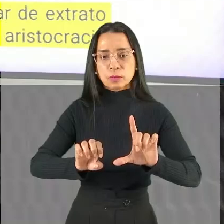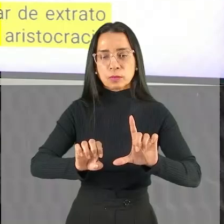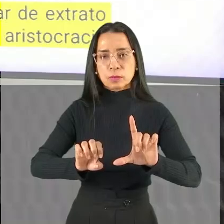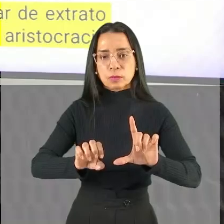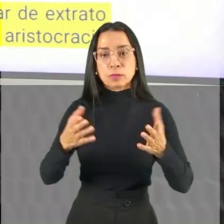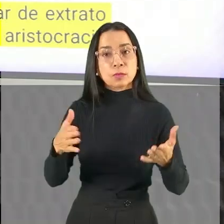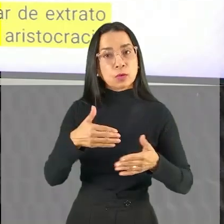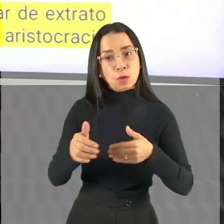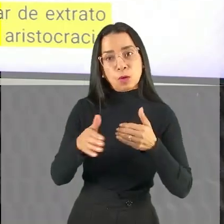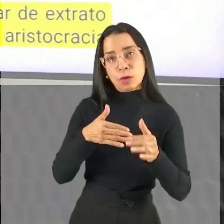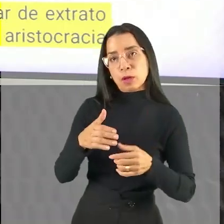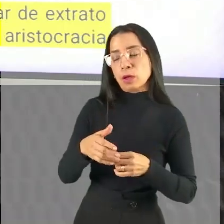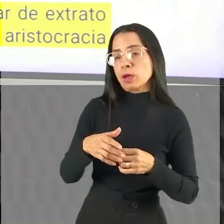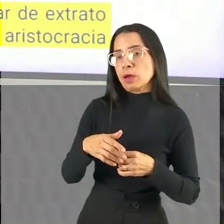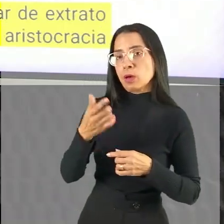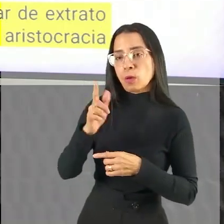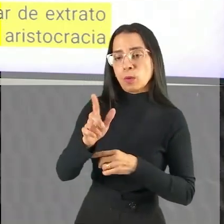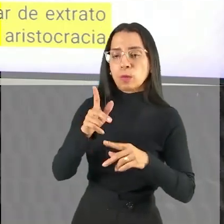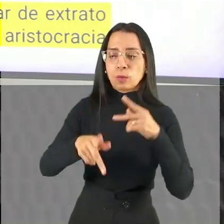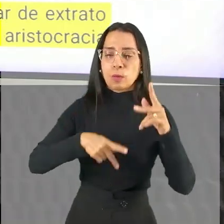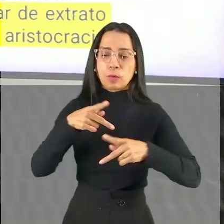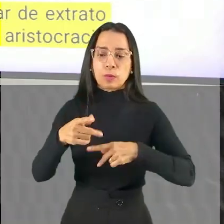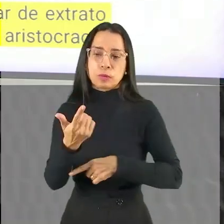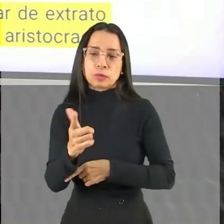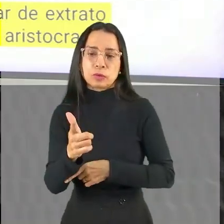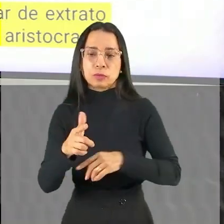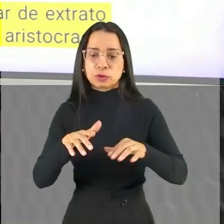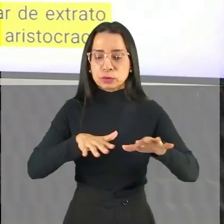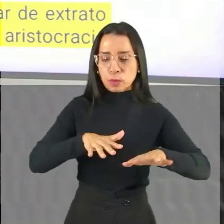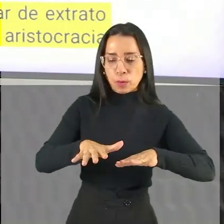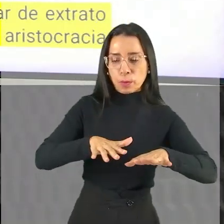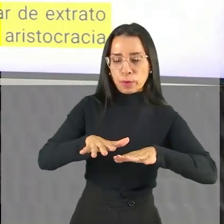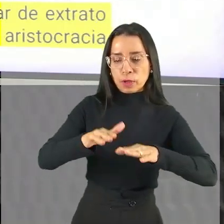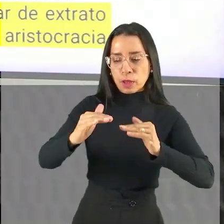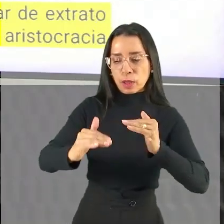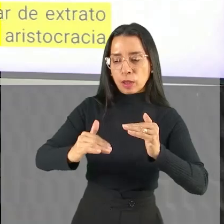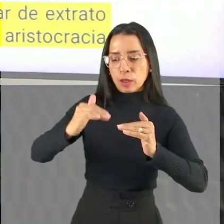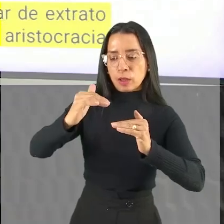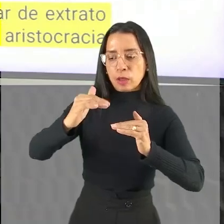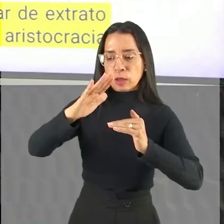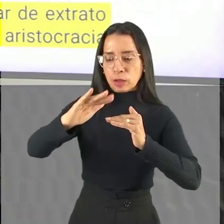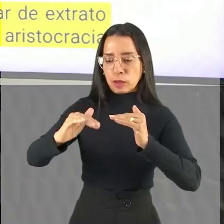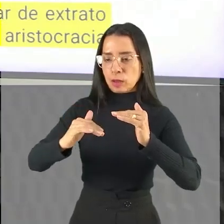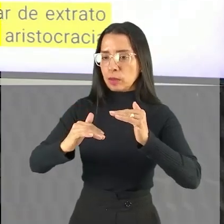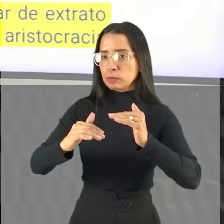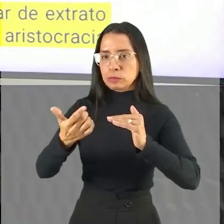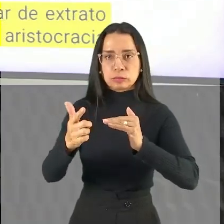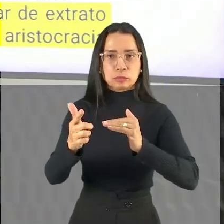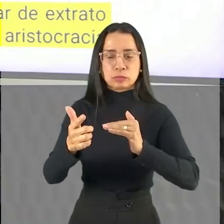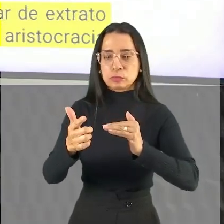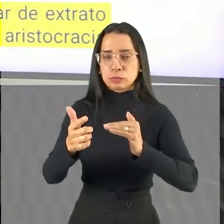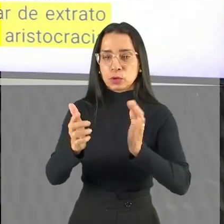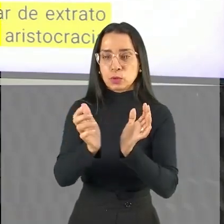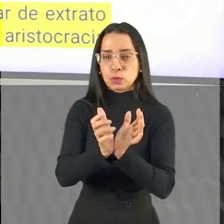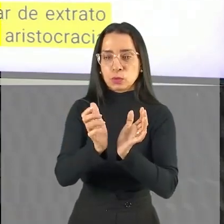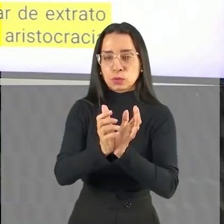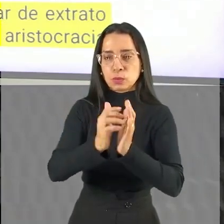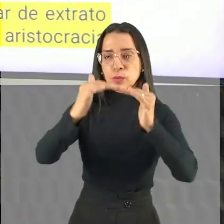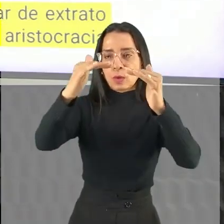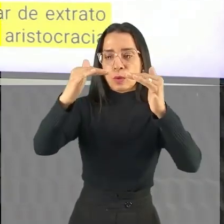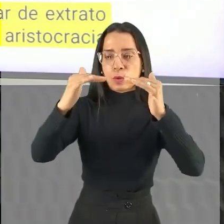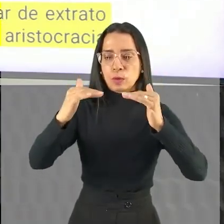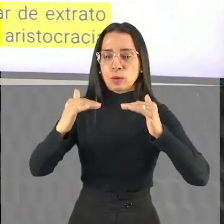como qualquer outra civilização, ela não tinha mobilidade entre essas classes, esses estratos